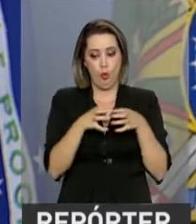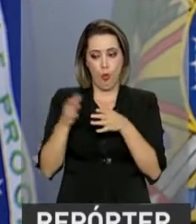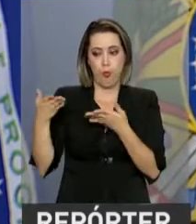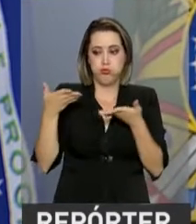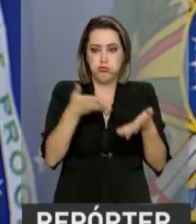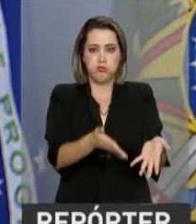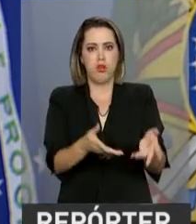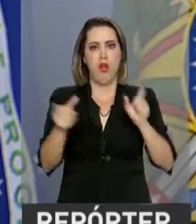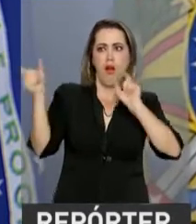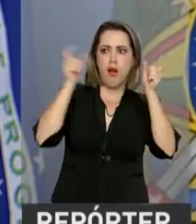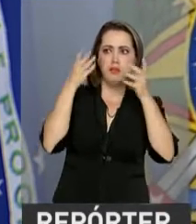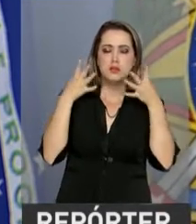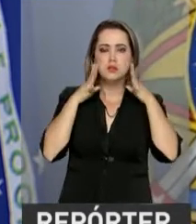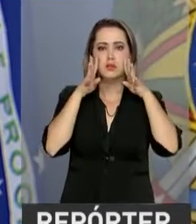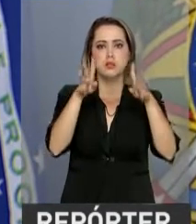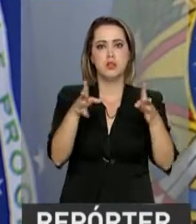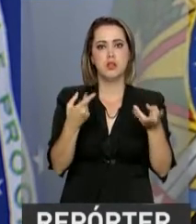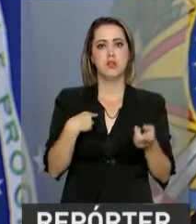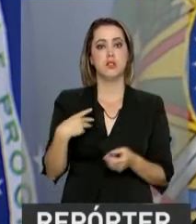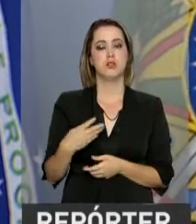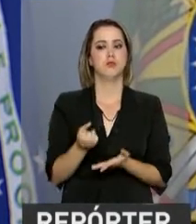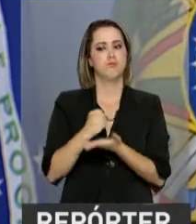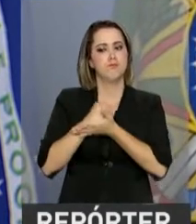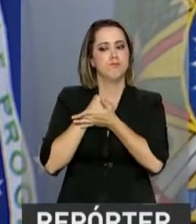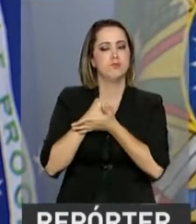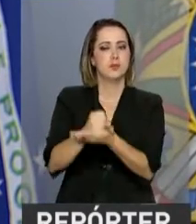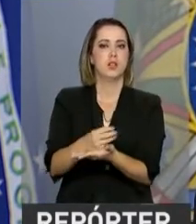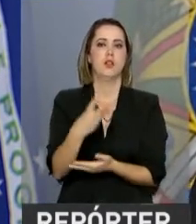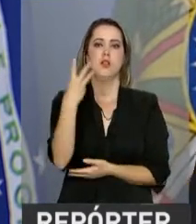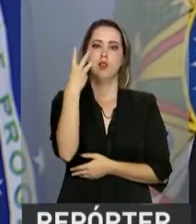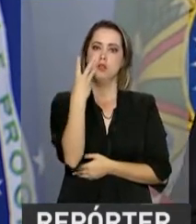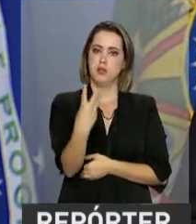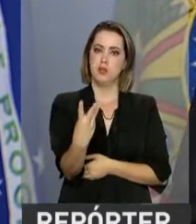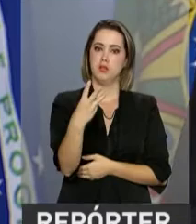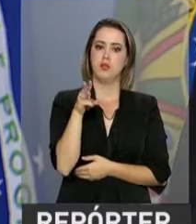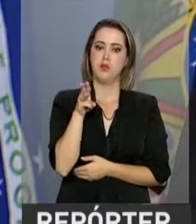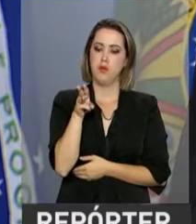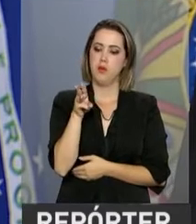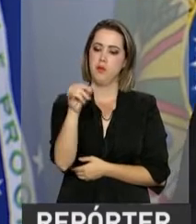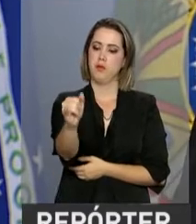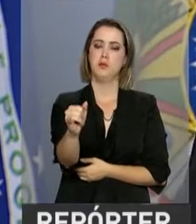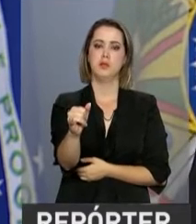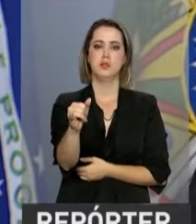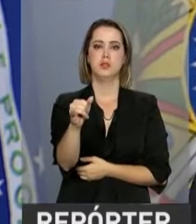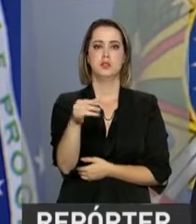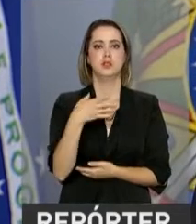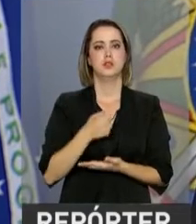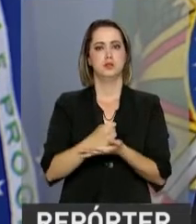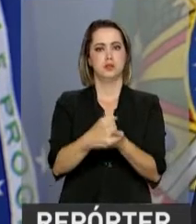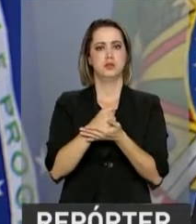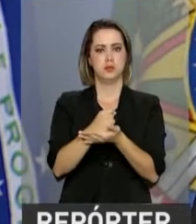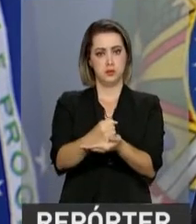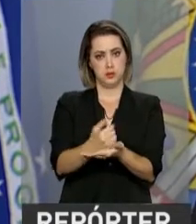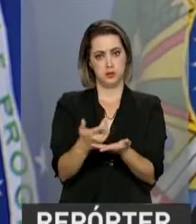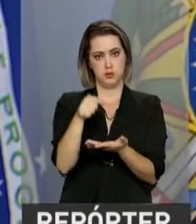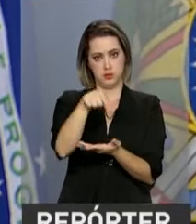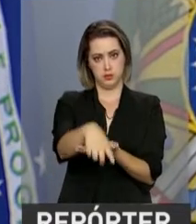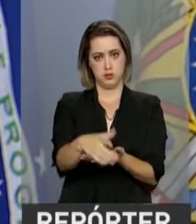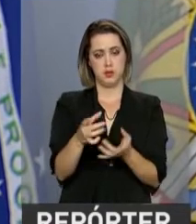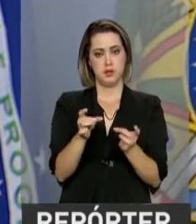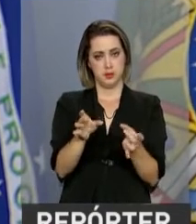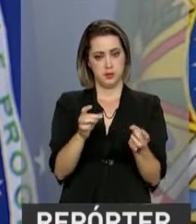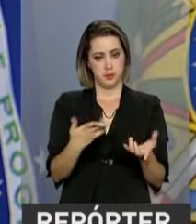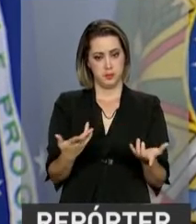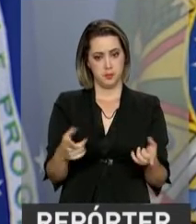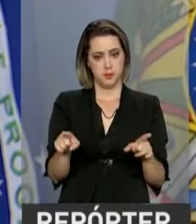ainda e portanto entregue 3 bilhões e 720 milhões para esses